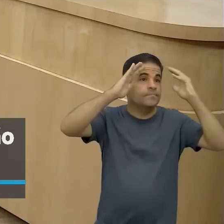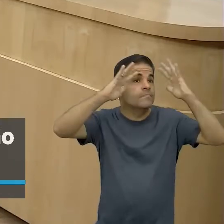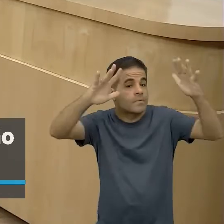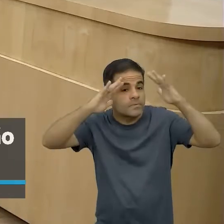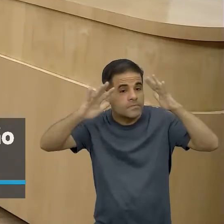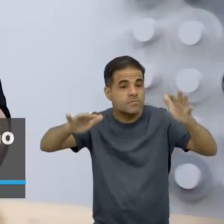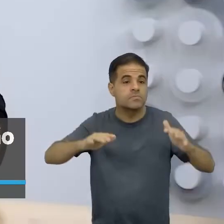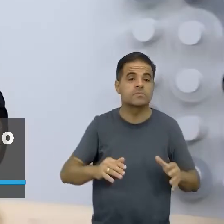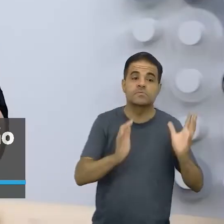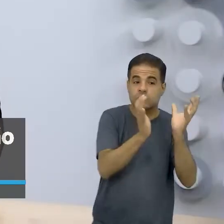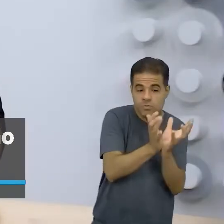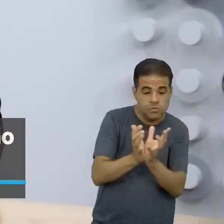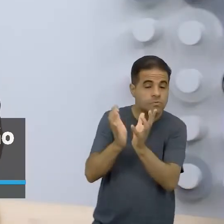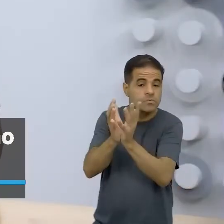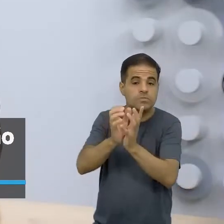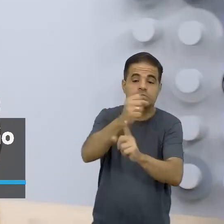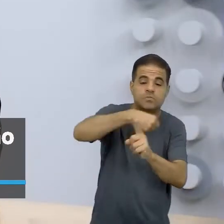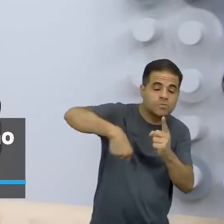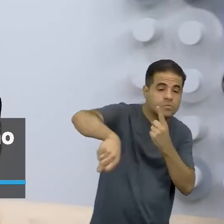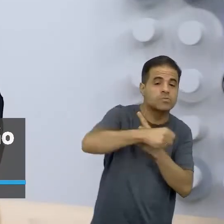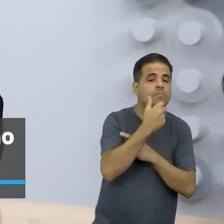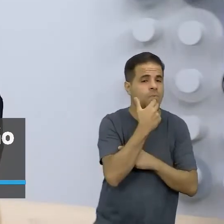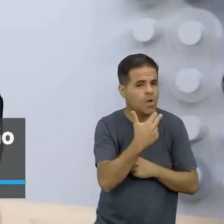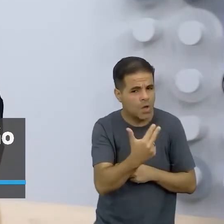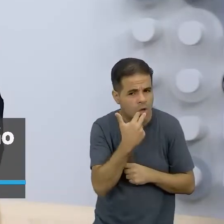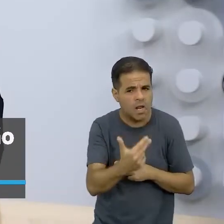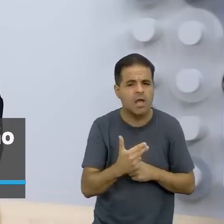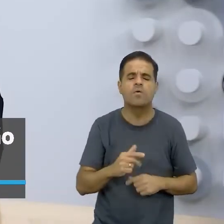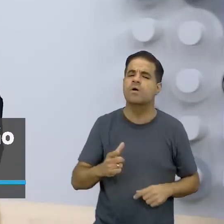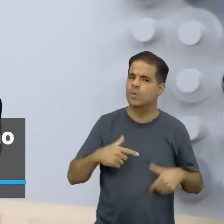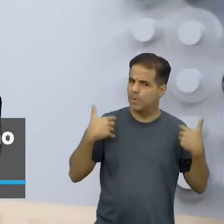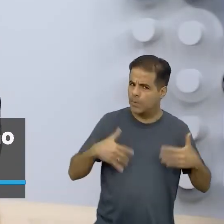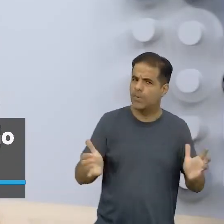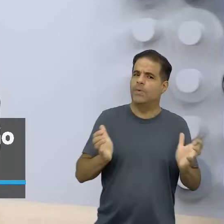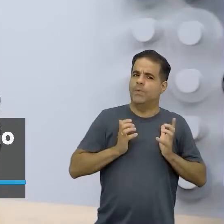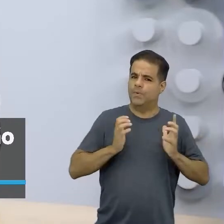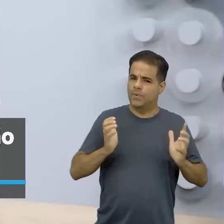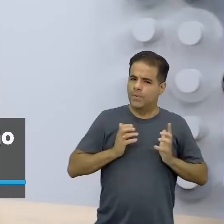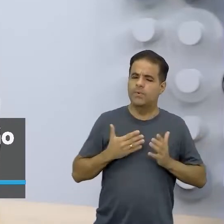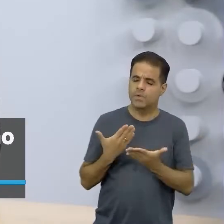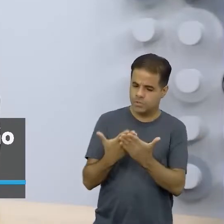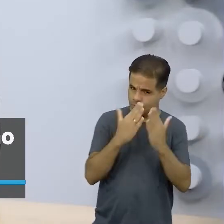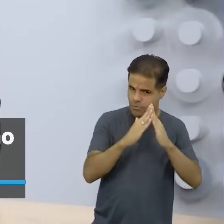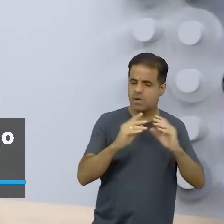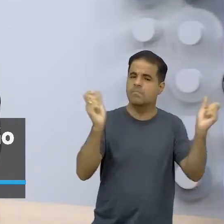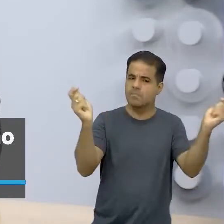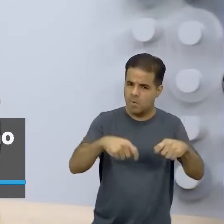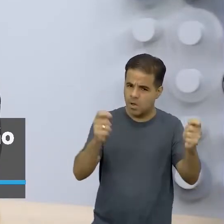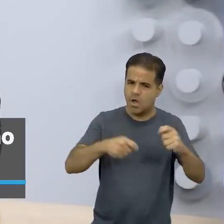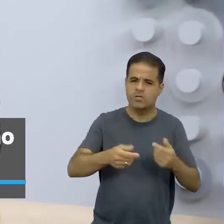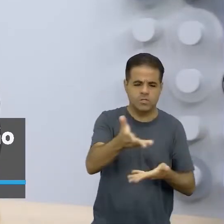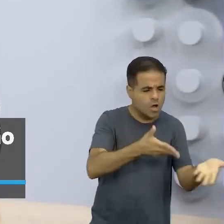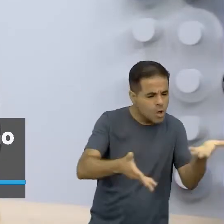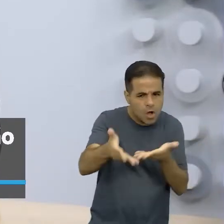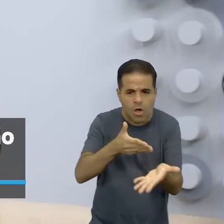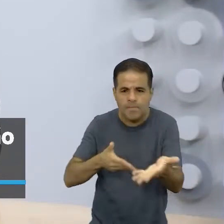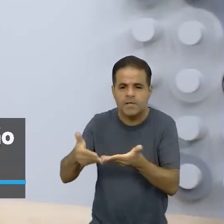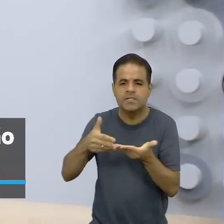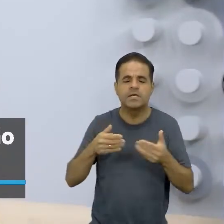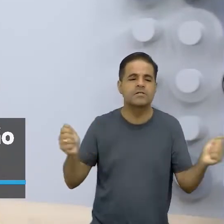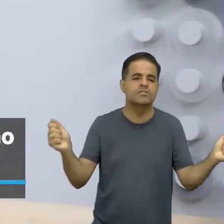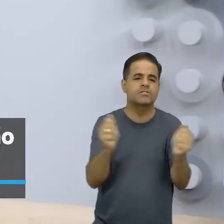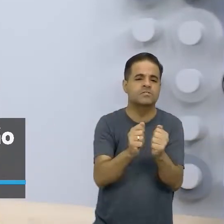em espaço físico, social, tempo, língua, né? Bastante rico, que eu acho até que essas escolas poderiam compartilhar